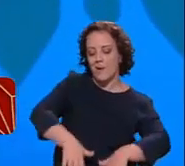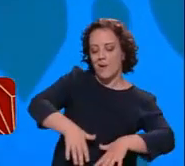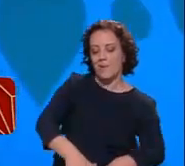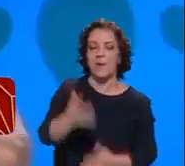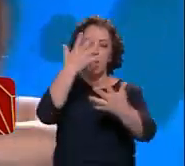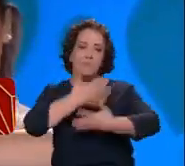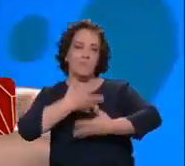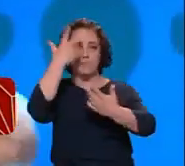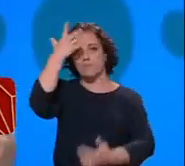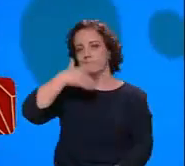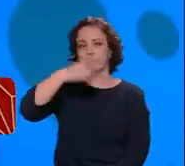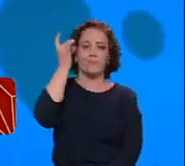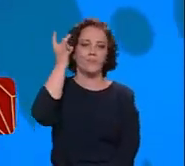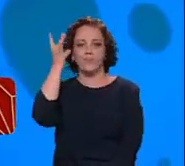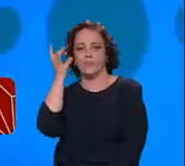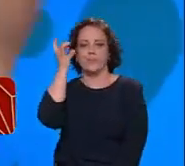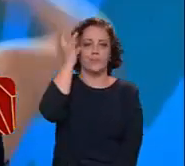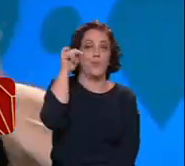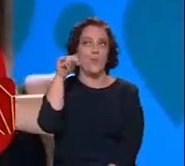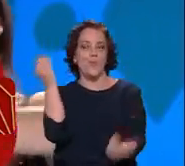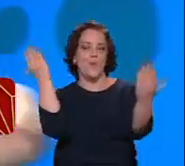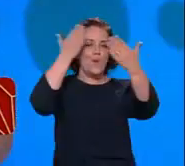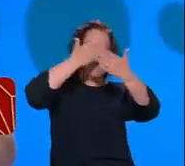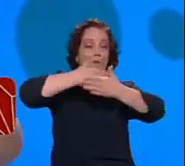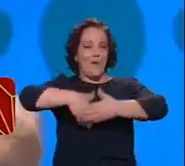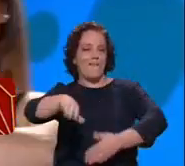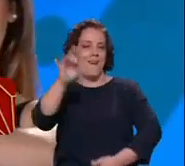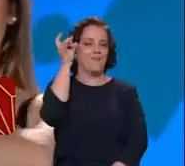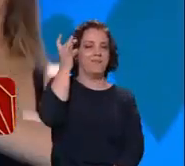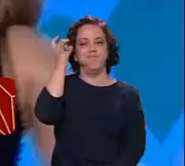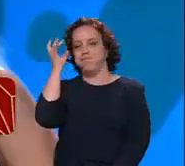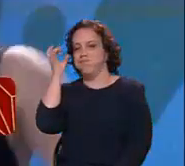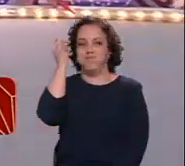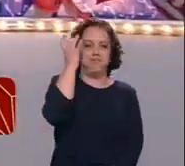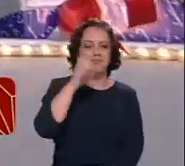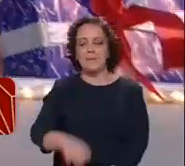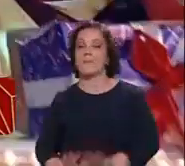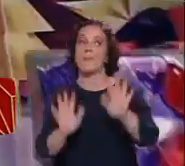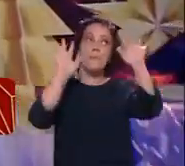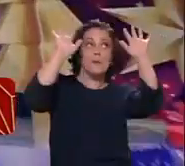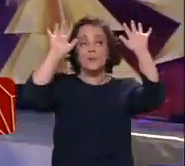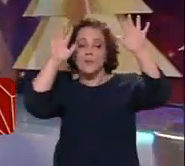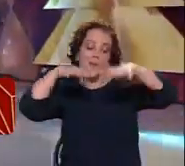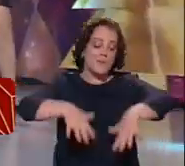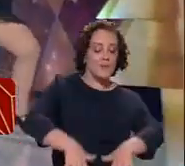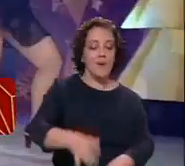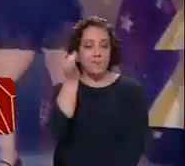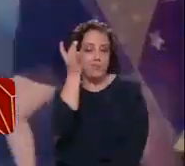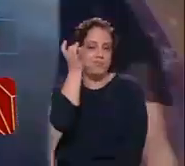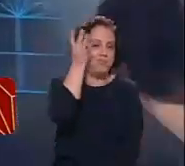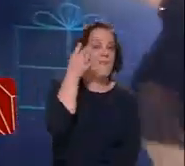haver cambalacho. Ai, esta noite vai haver cambalacho. Em cima, em baixo vai